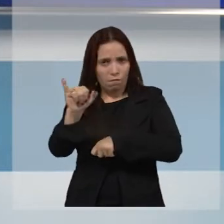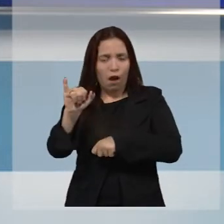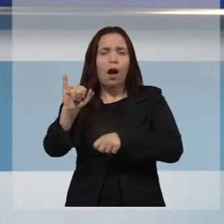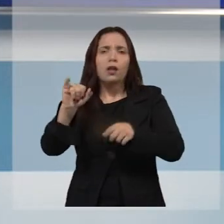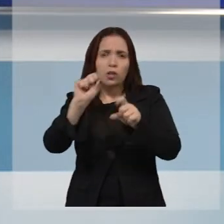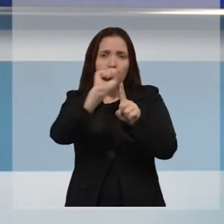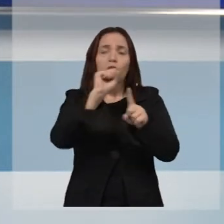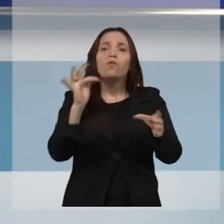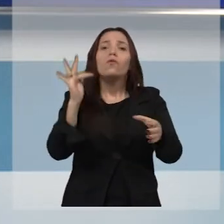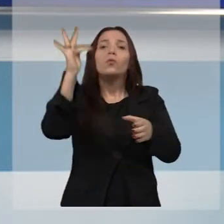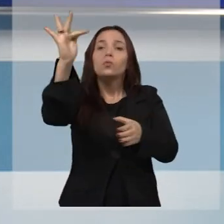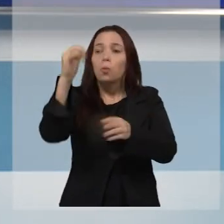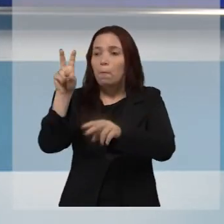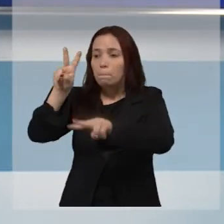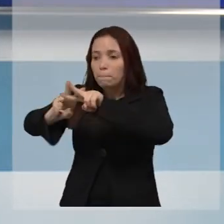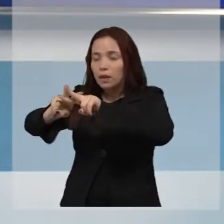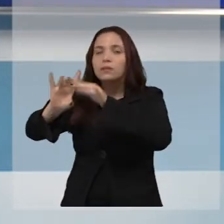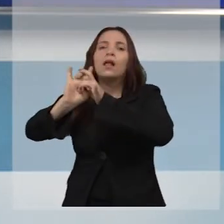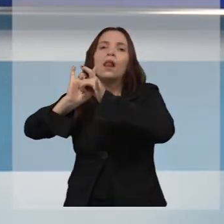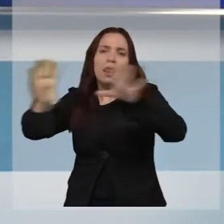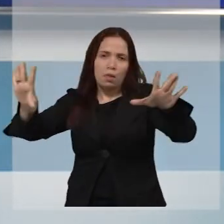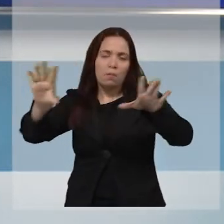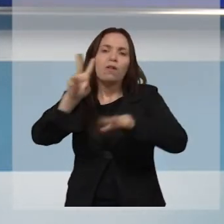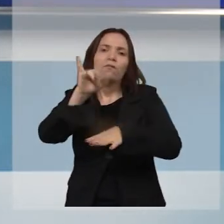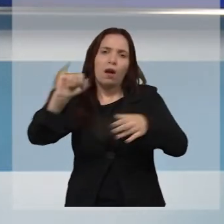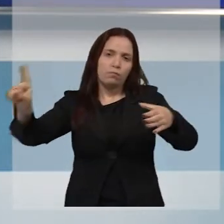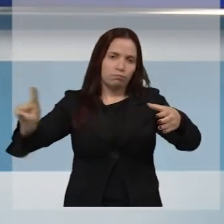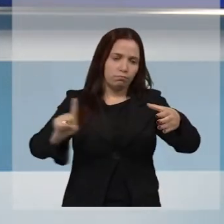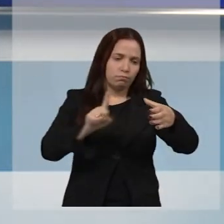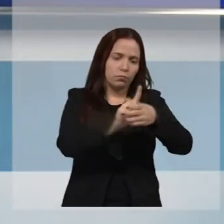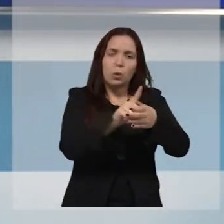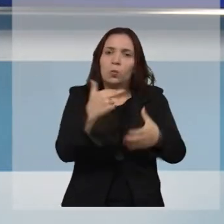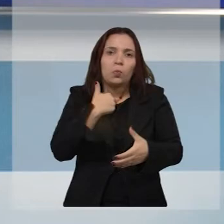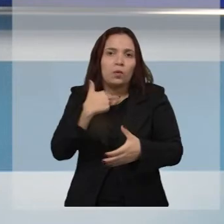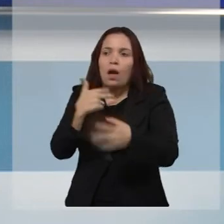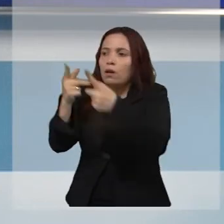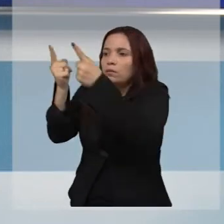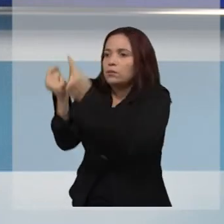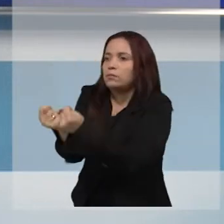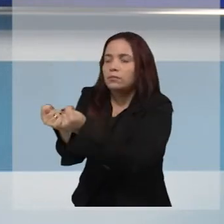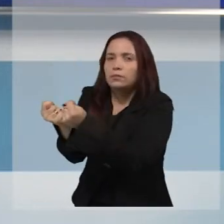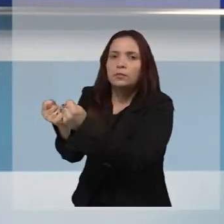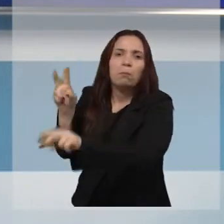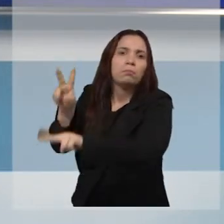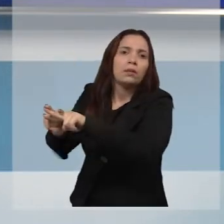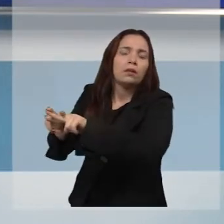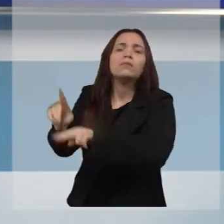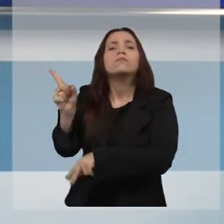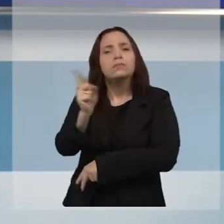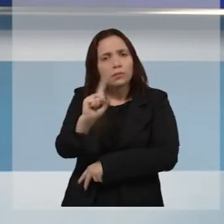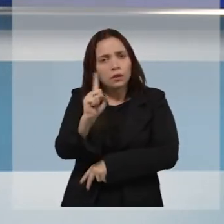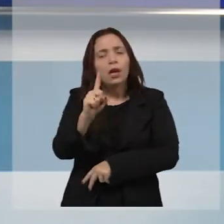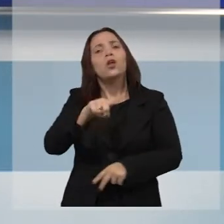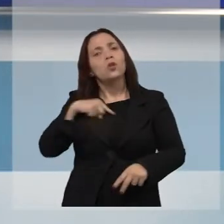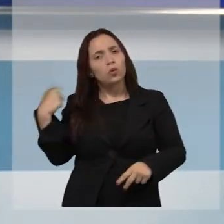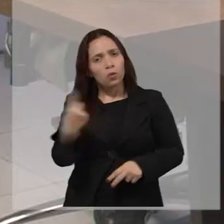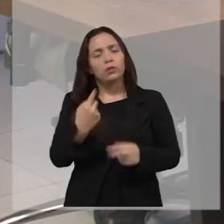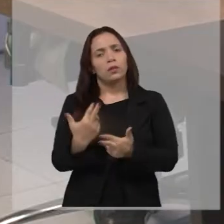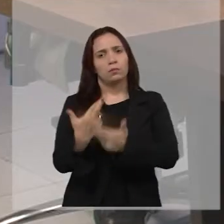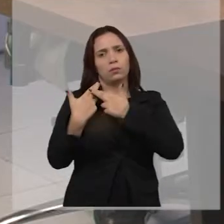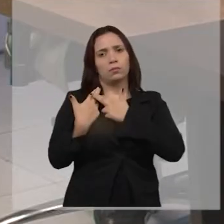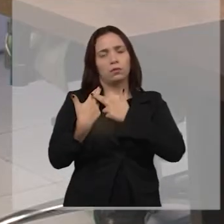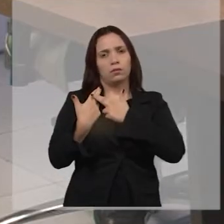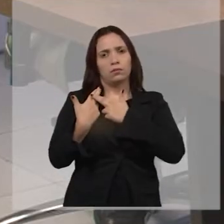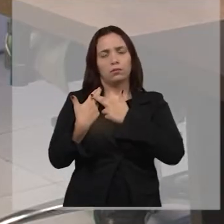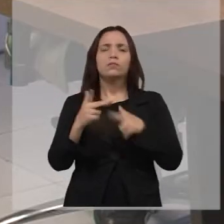voltar à sociedade, mais cedo ou mais tarde ele volta. Não adianta achar que o problema não é nosso, porque é nosso sim. É o